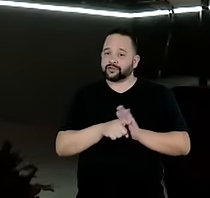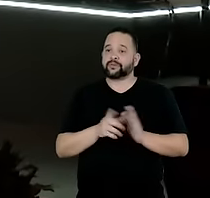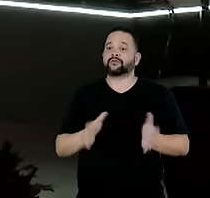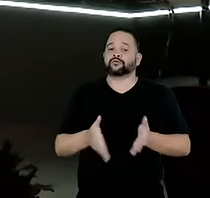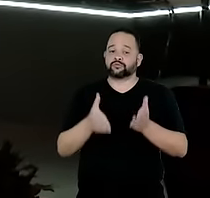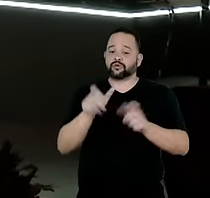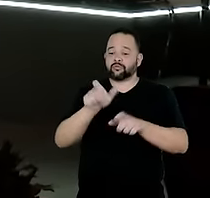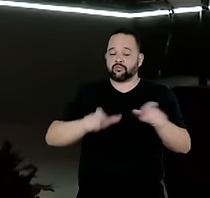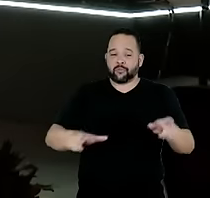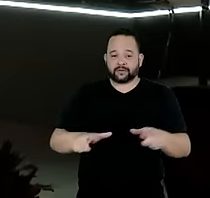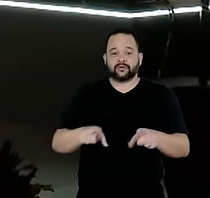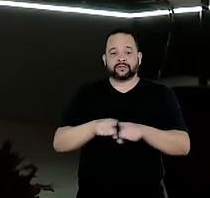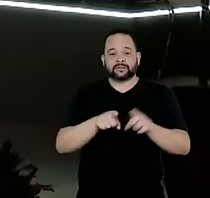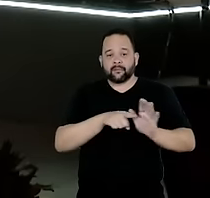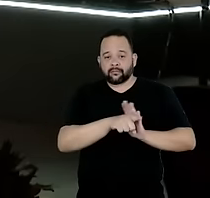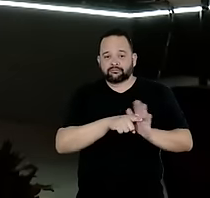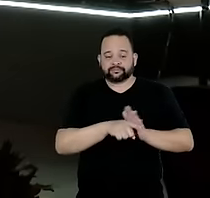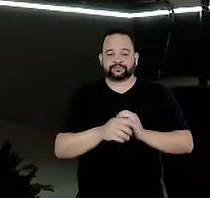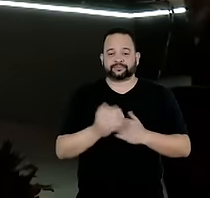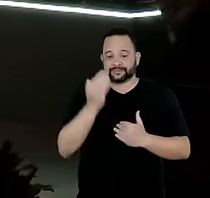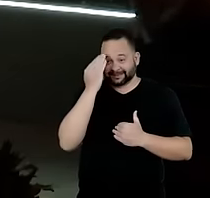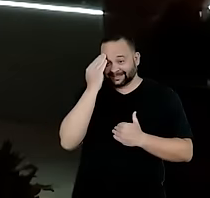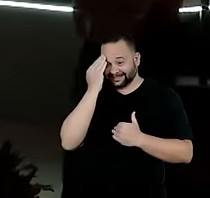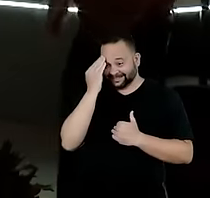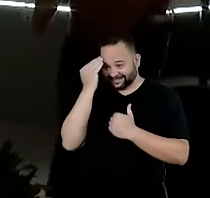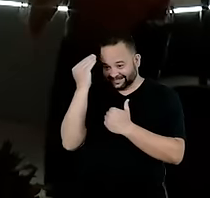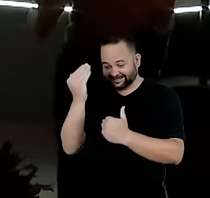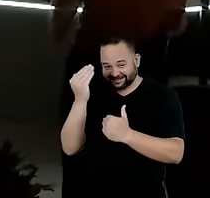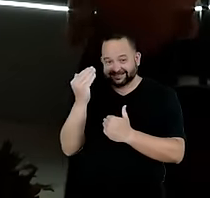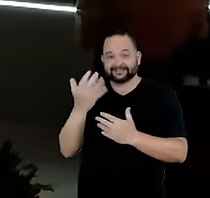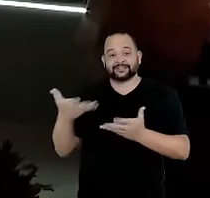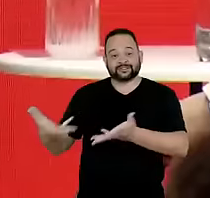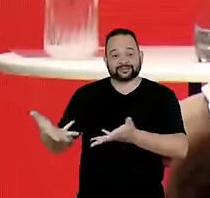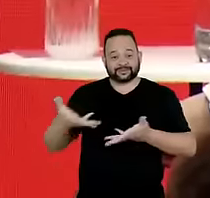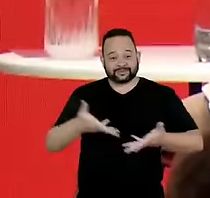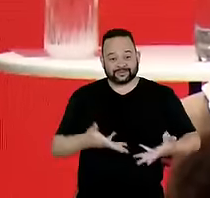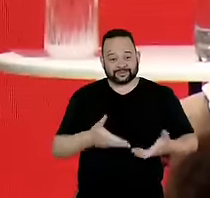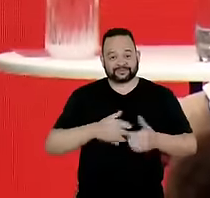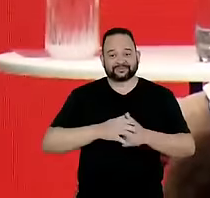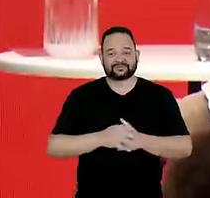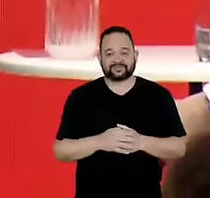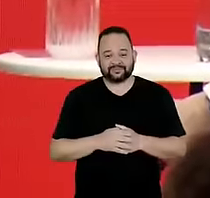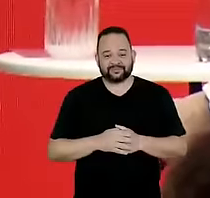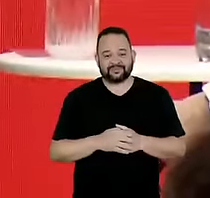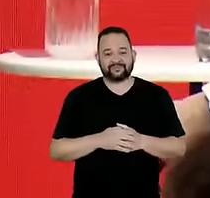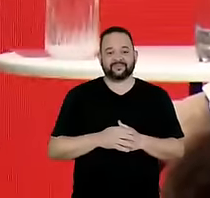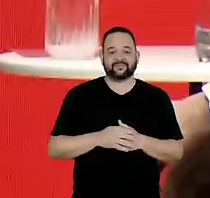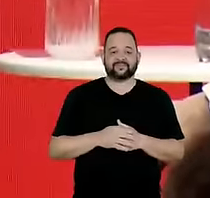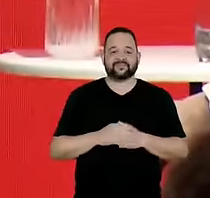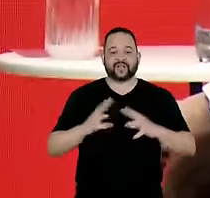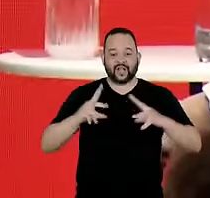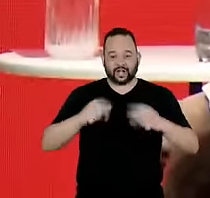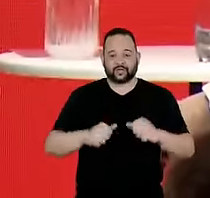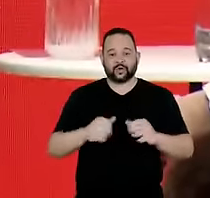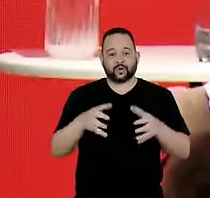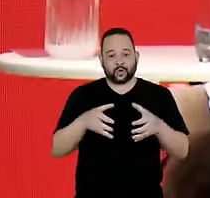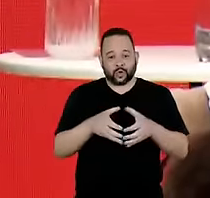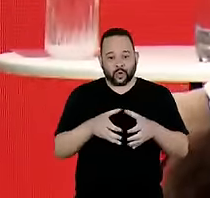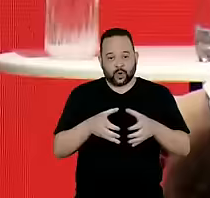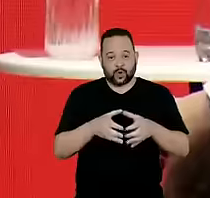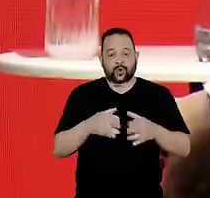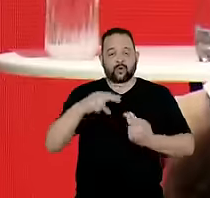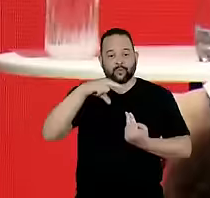bom em primeiro lugar queria agradecer né o convite né Adilson e Ju todo o Bradesco uma honra tá aqui do lado do